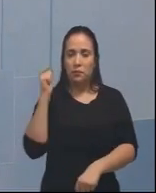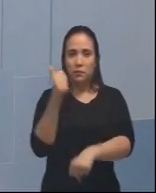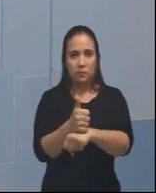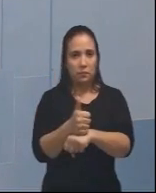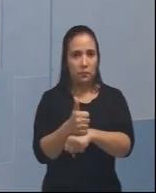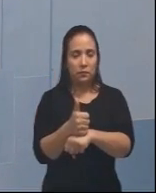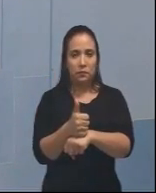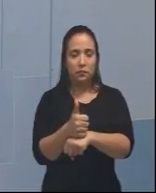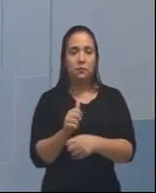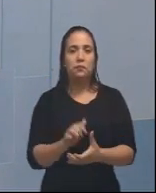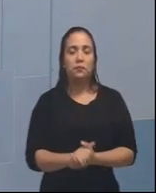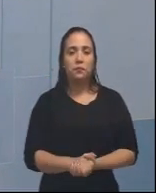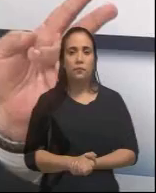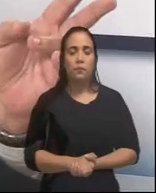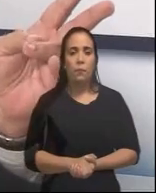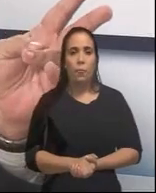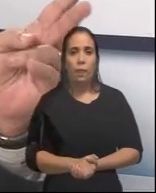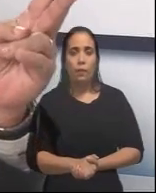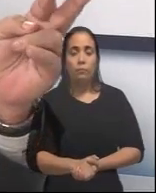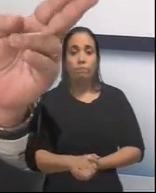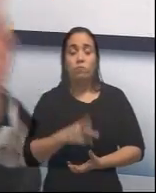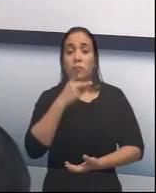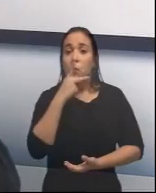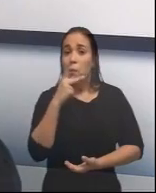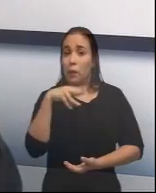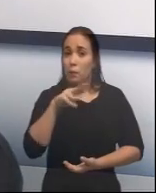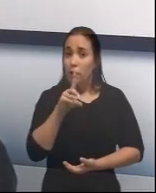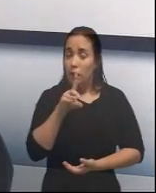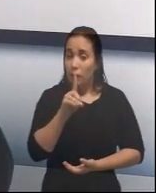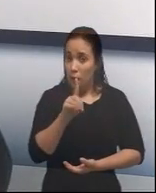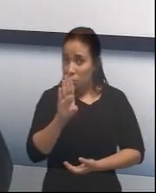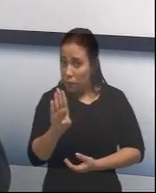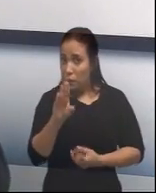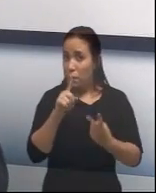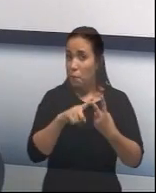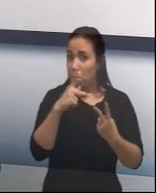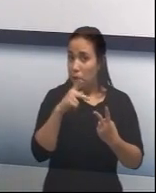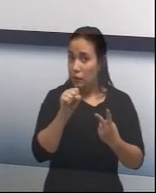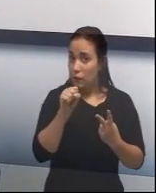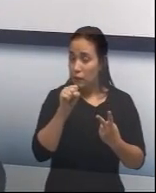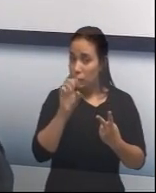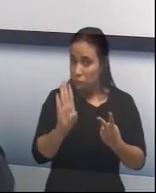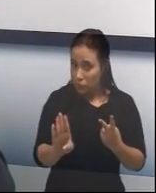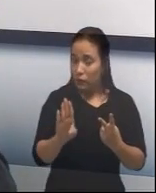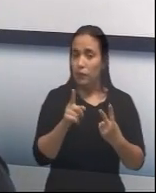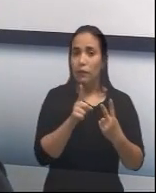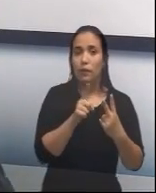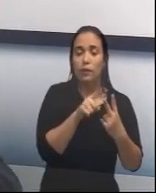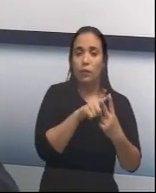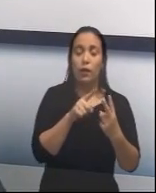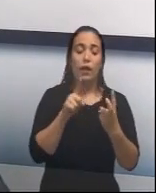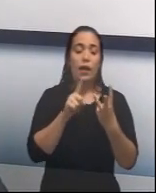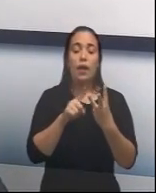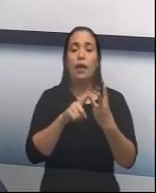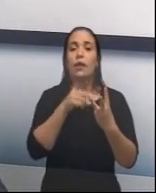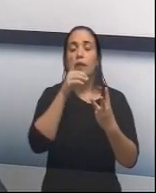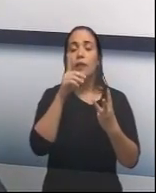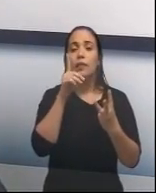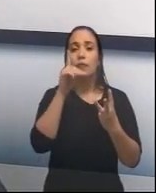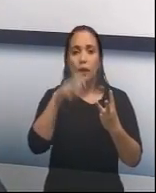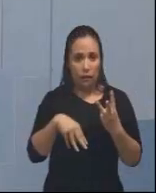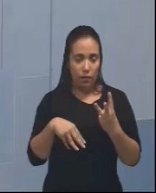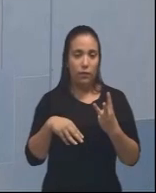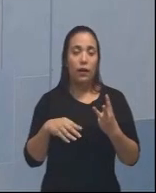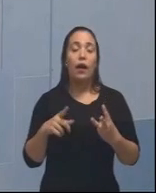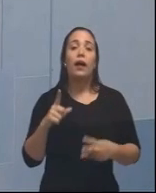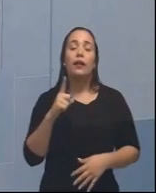do governo federal. Nós estamos falando aí, partido é PMDB e PSD, viu? Só para você ser. E DEM. PMDB, PSD e DEM. E DEM. Ainda